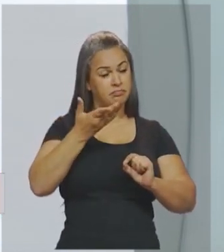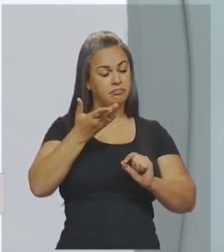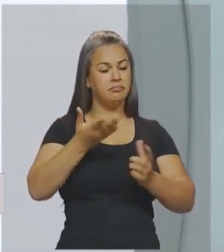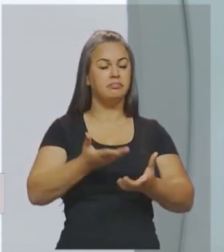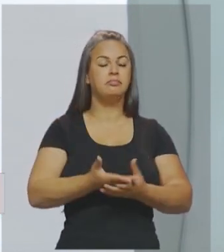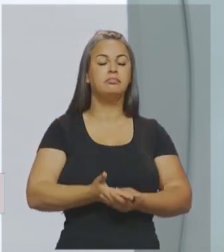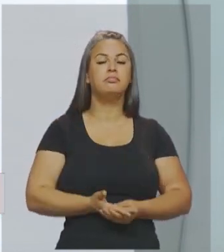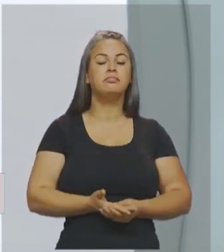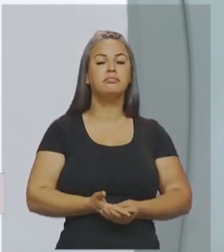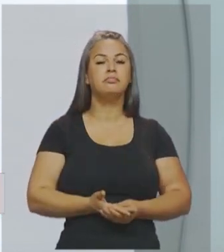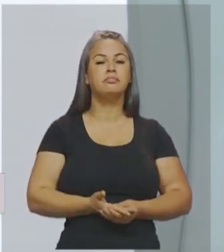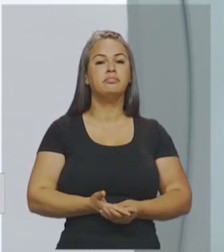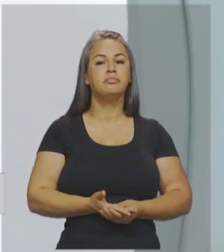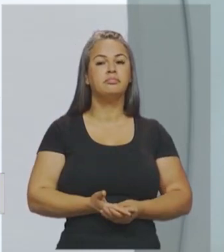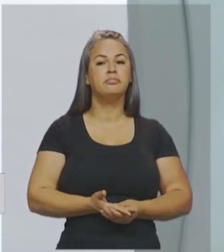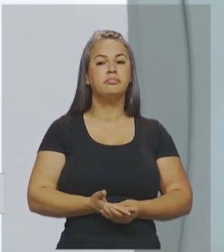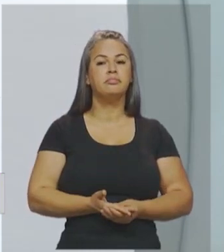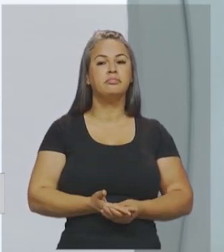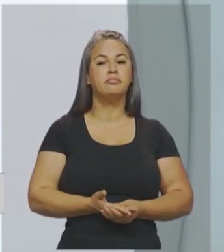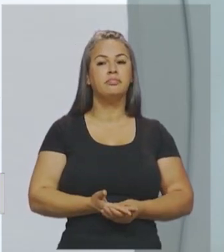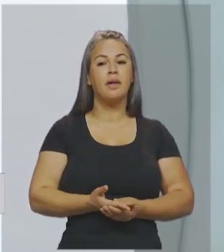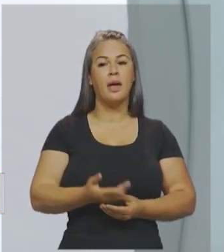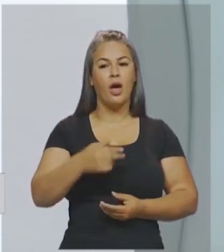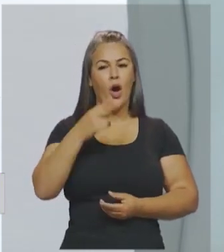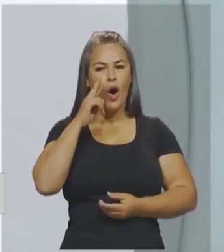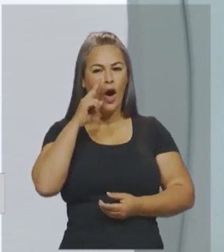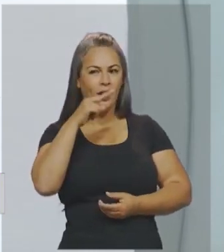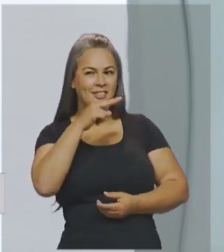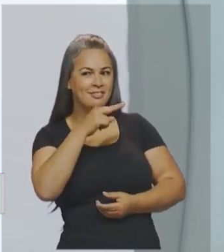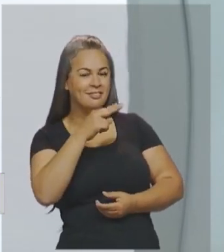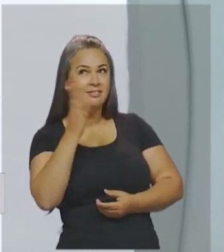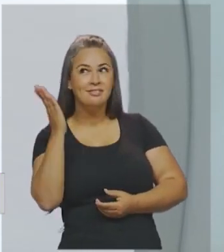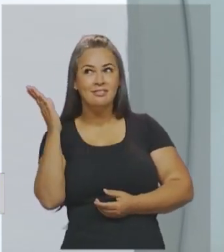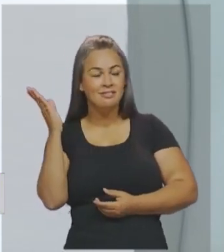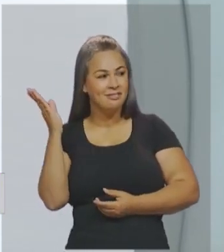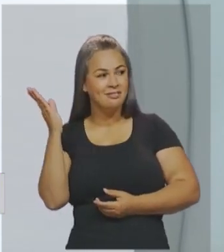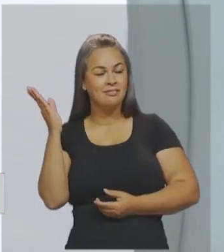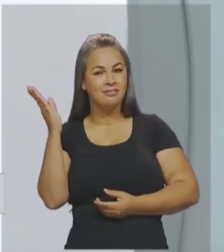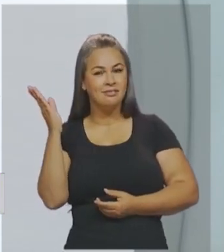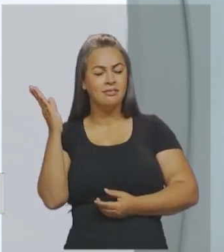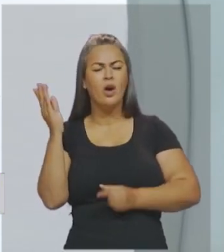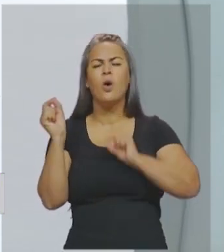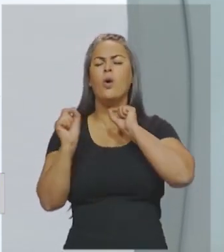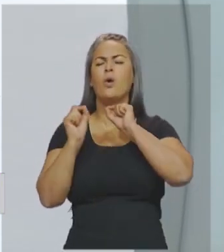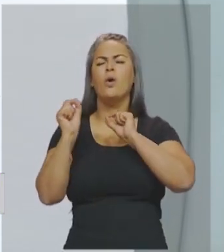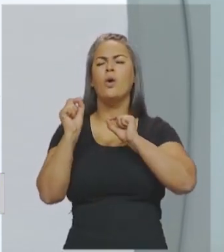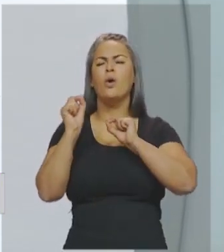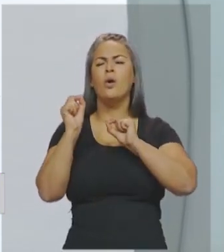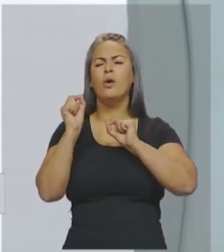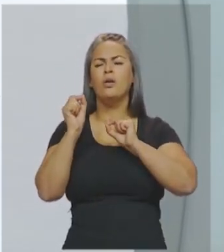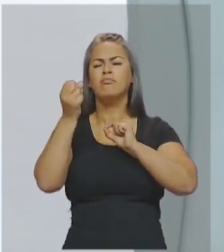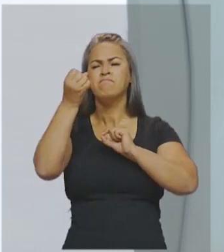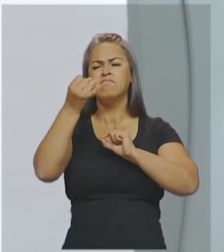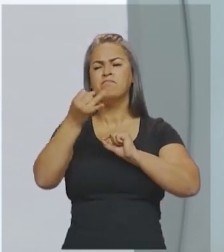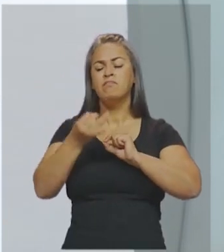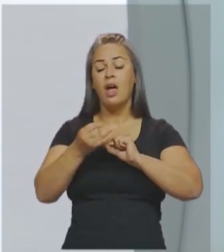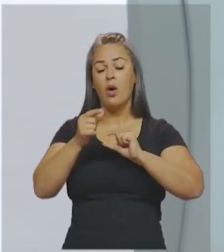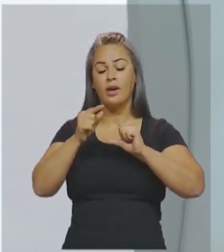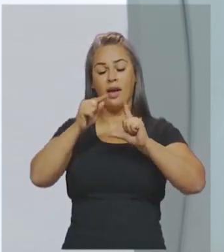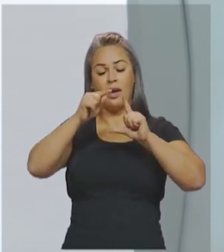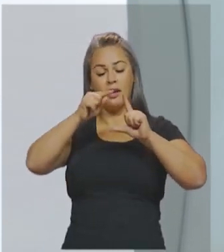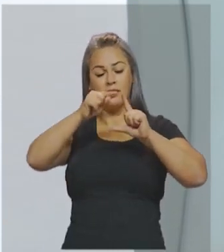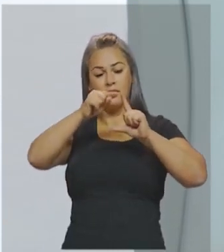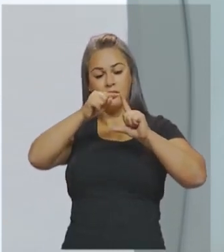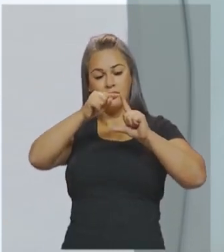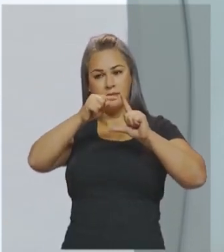eu vou abrir e fazer a abertura dos ângulos. O que determina são os espaços entre um segmento